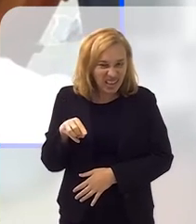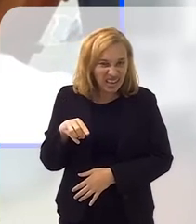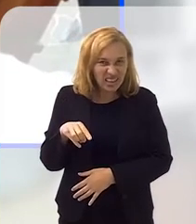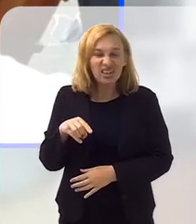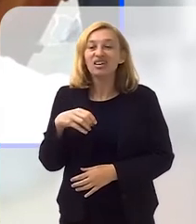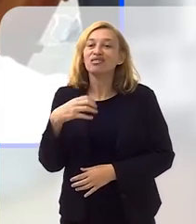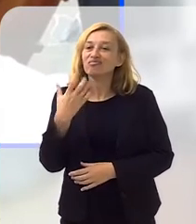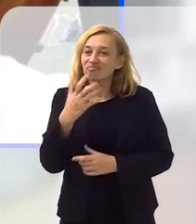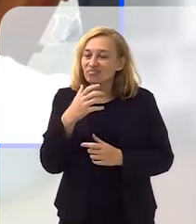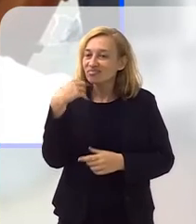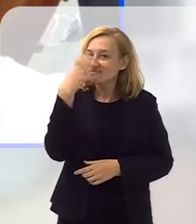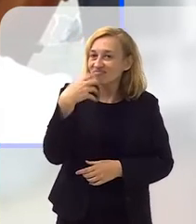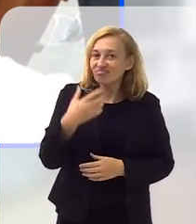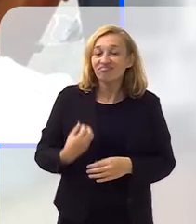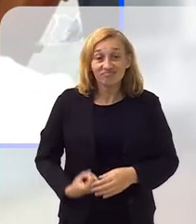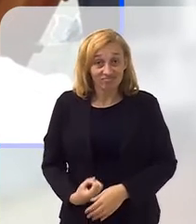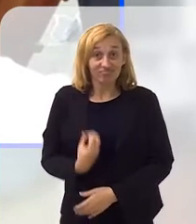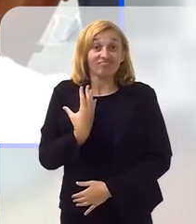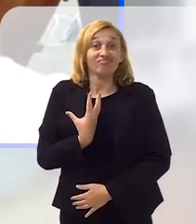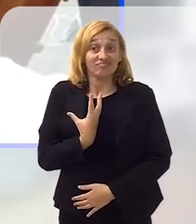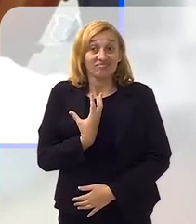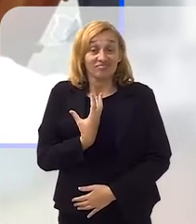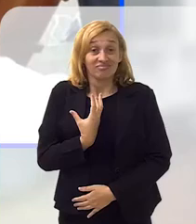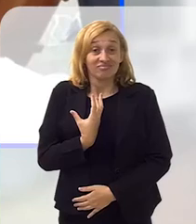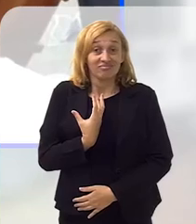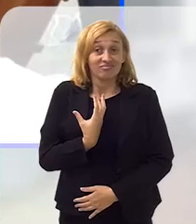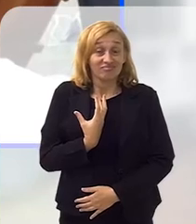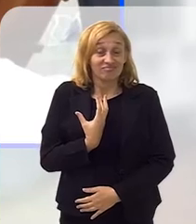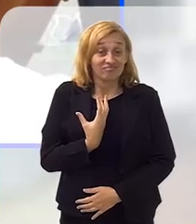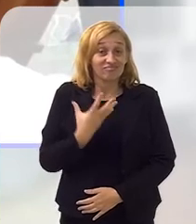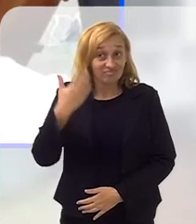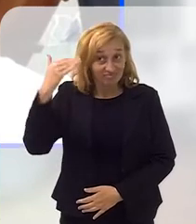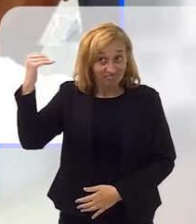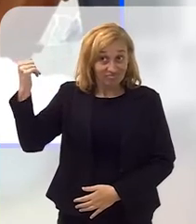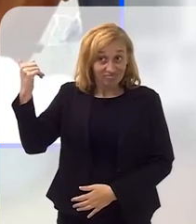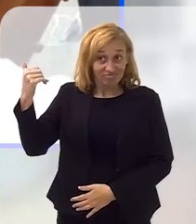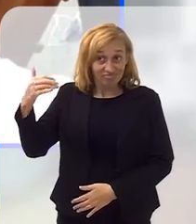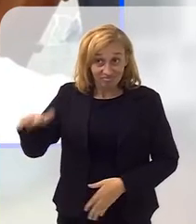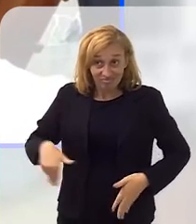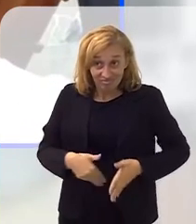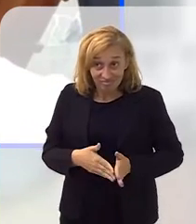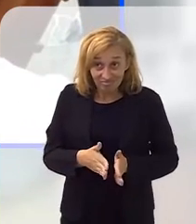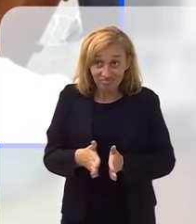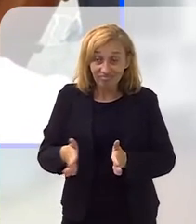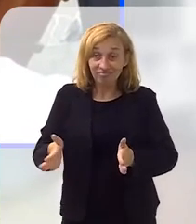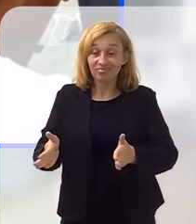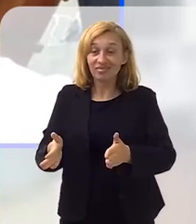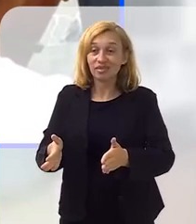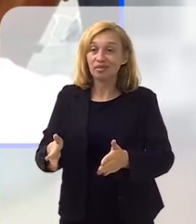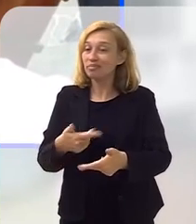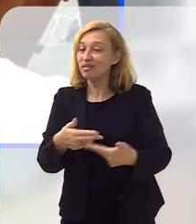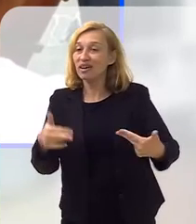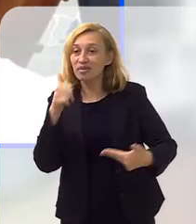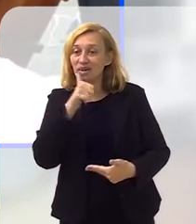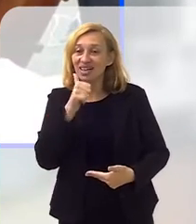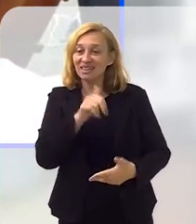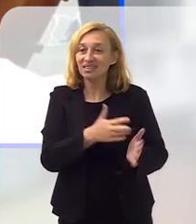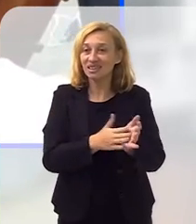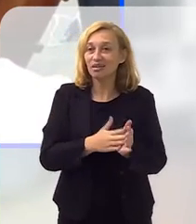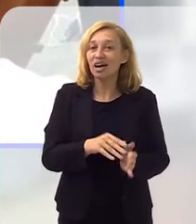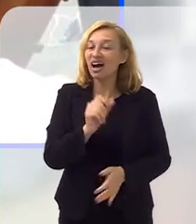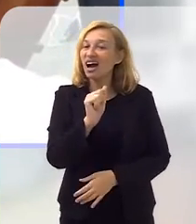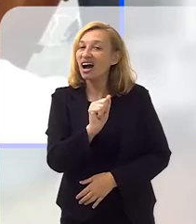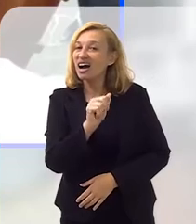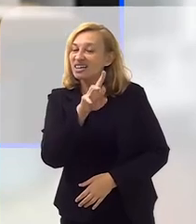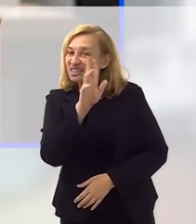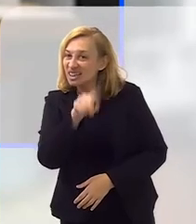Hermínio, né? Que é um grande compositor também, poeta, né? Uma figura ilustre, né? Que abriu caminho também para muitas mulheres aí